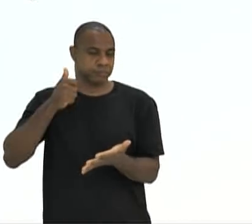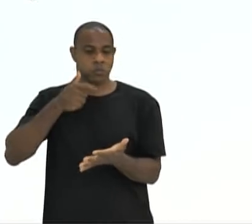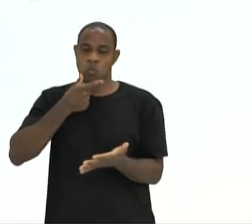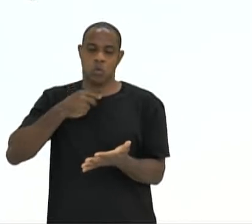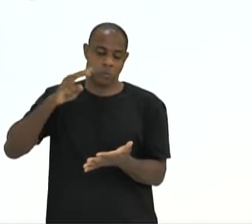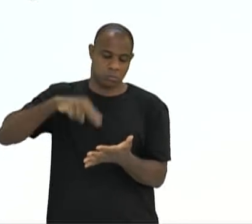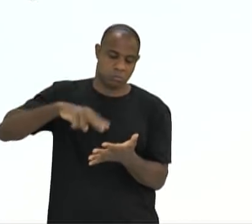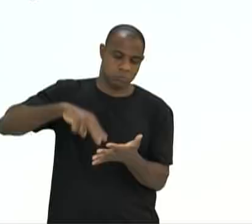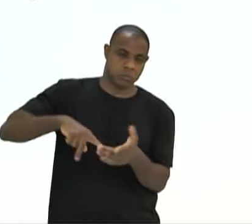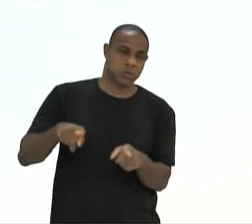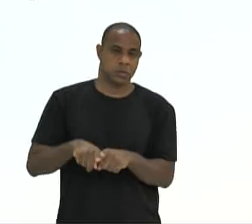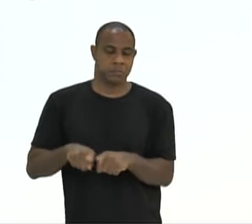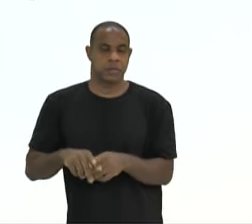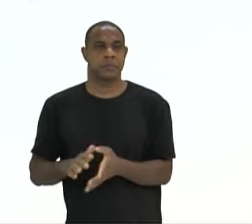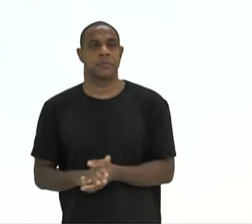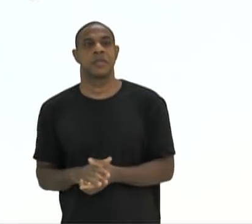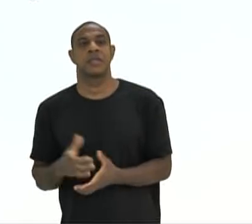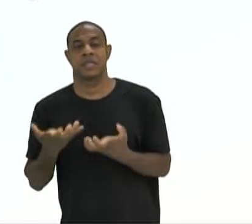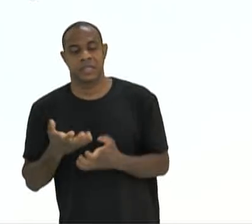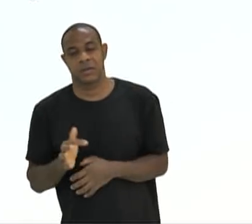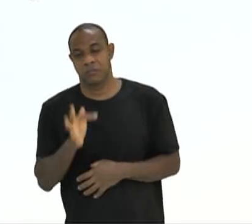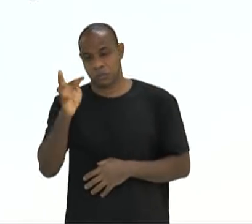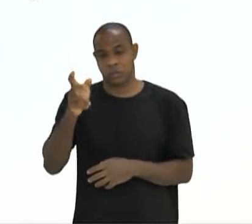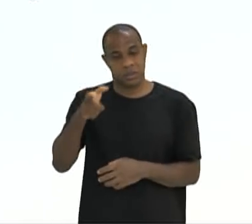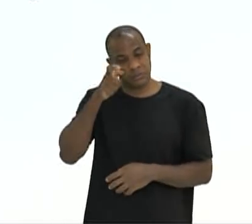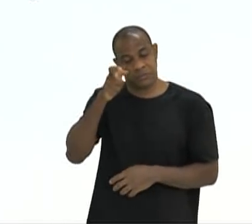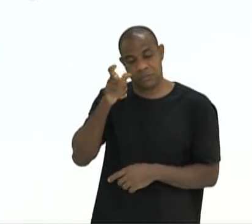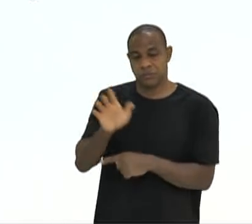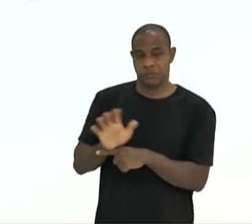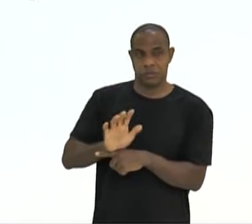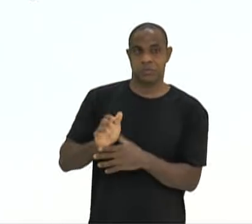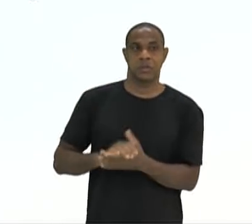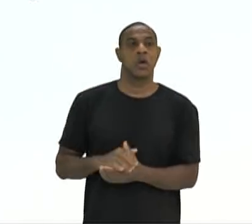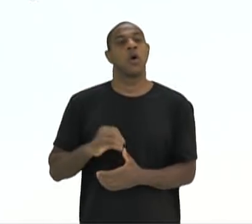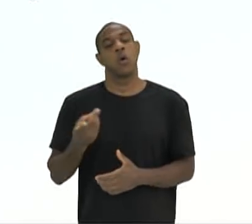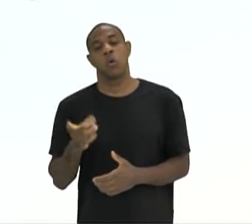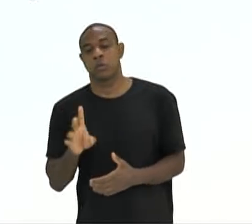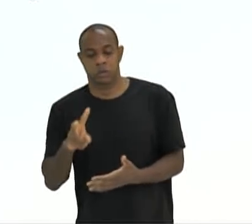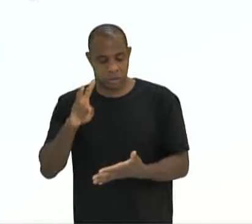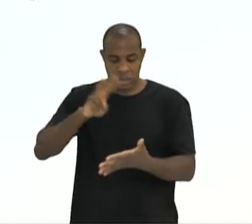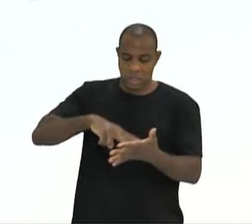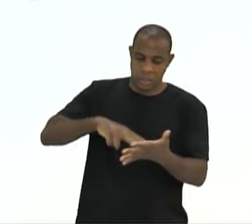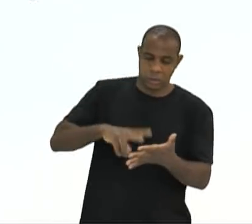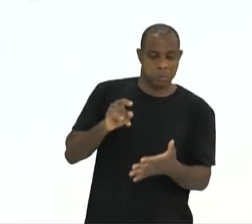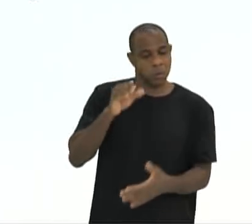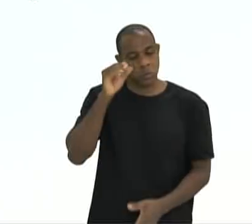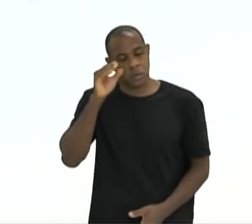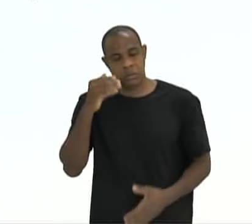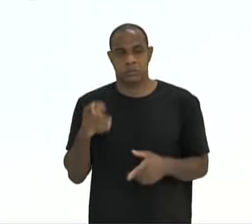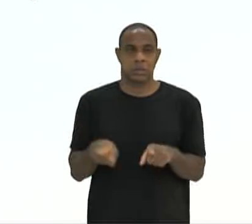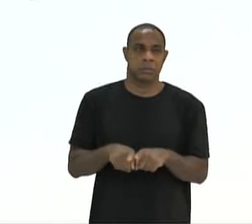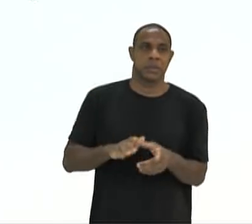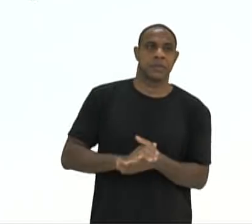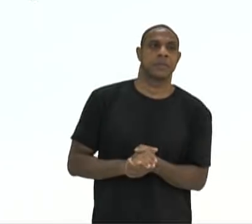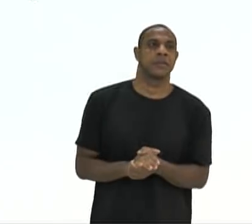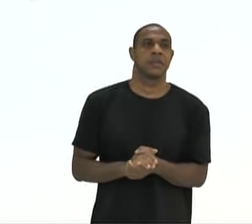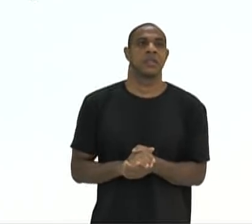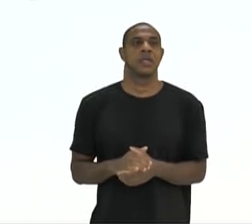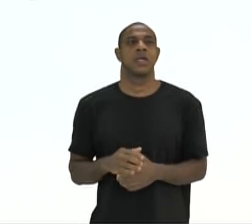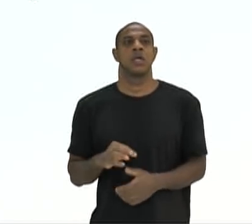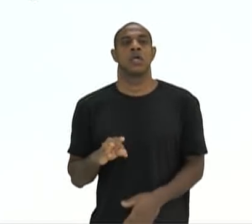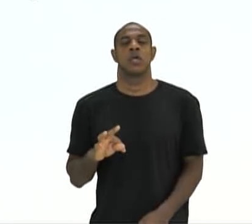o telespectador que pretende assistir esse filme ou que está somente lendo aqui por curiosidade, certo? Esse todos aqui,